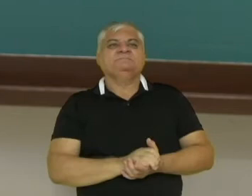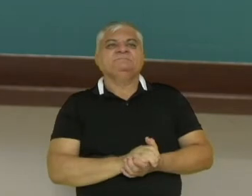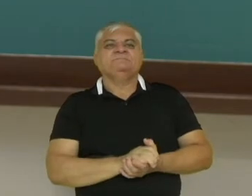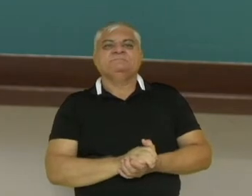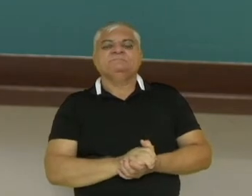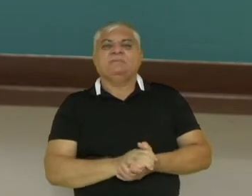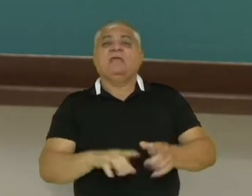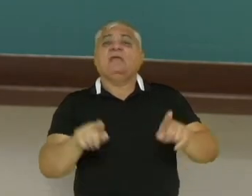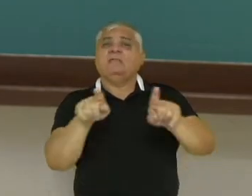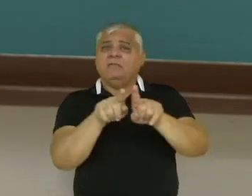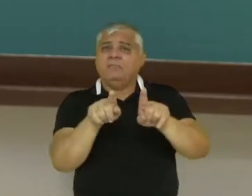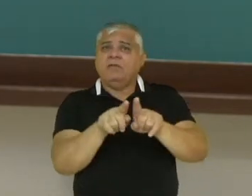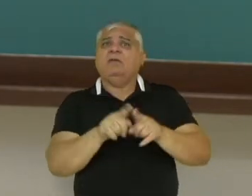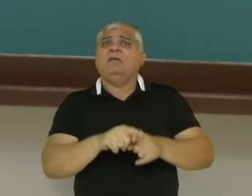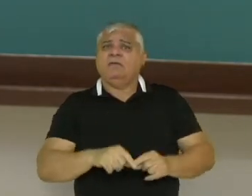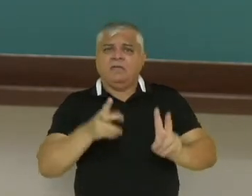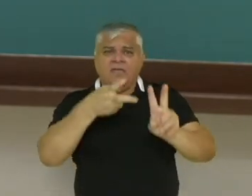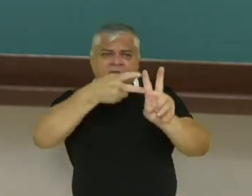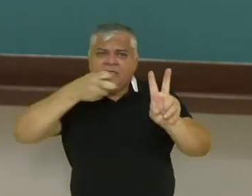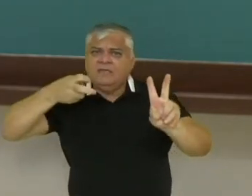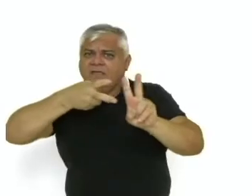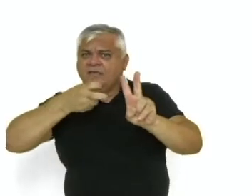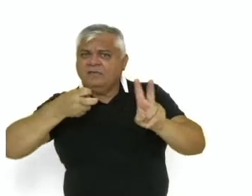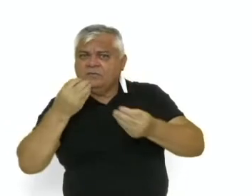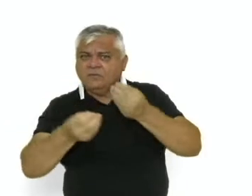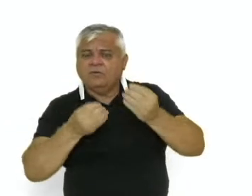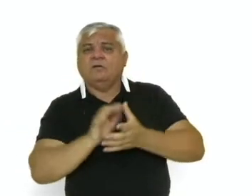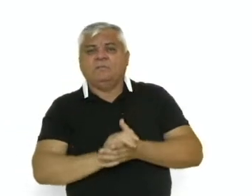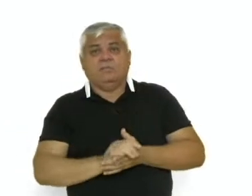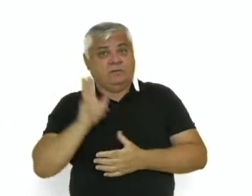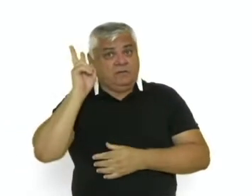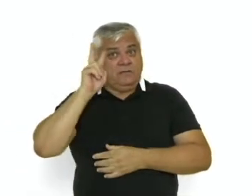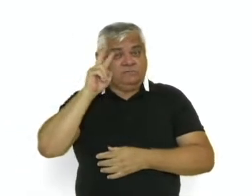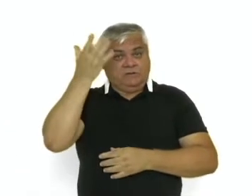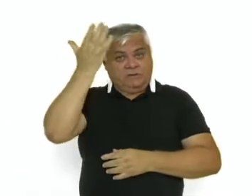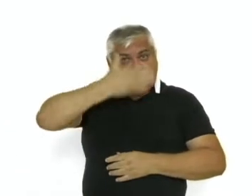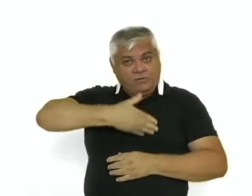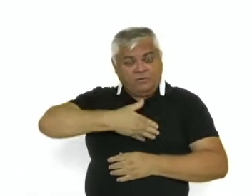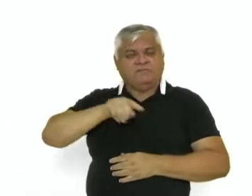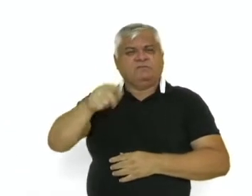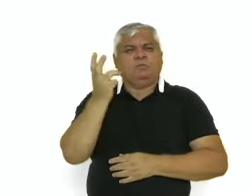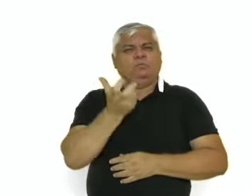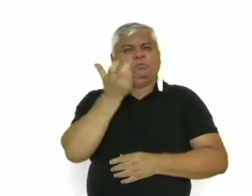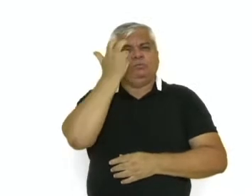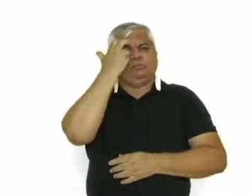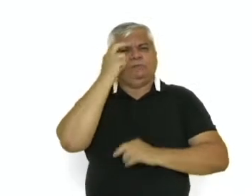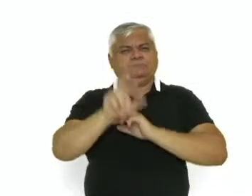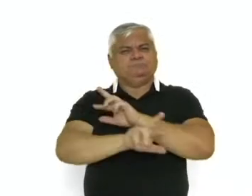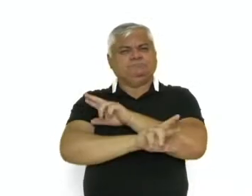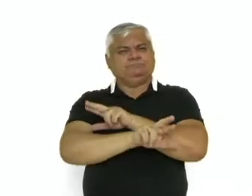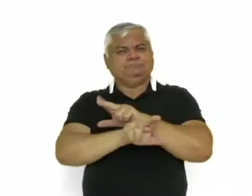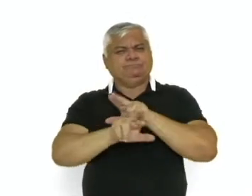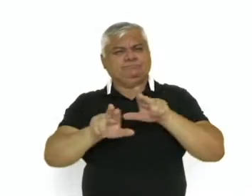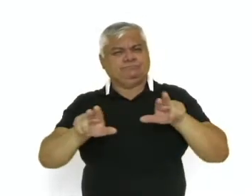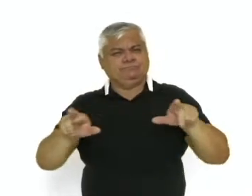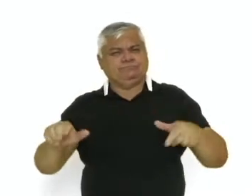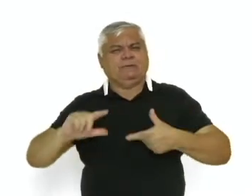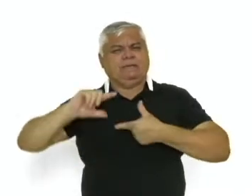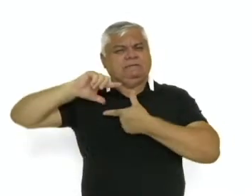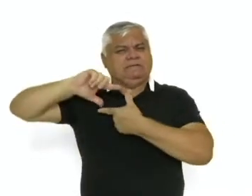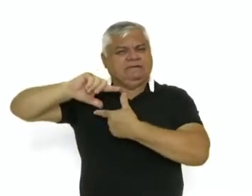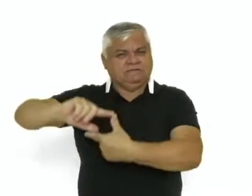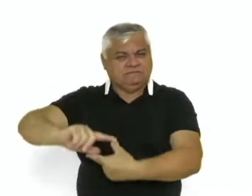E as lutas indígenas? Quais são elas? Na história da humanidade, muitas culturas manifestam tradições nas lutas,